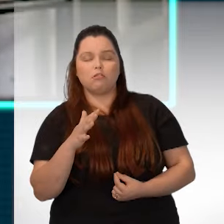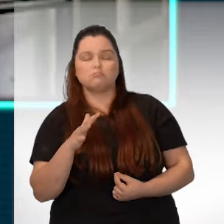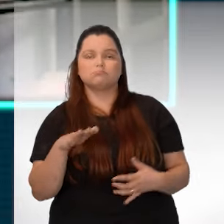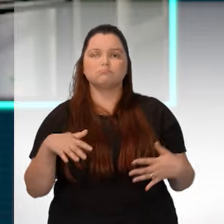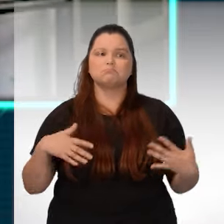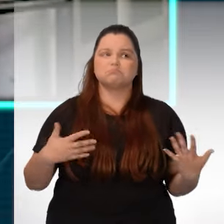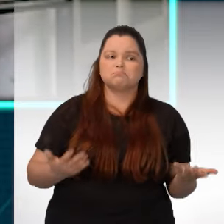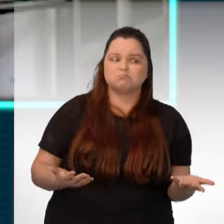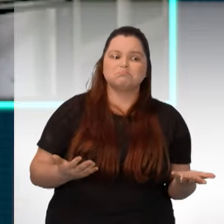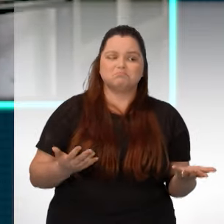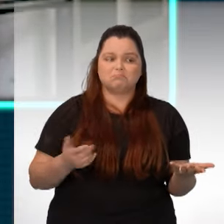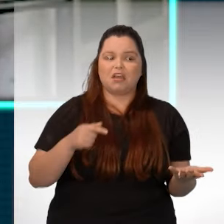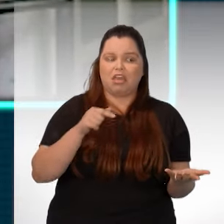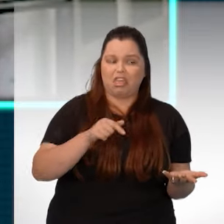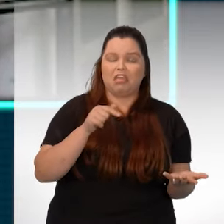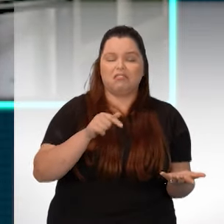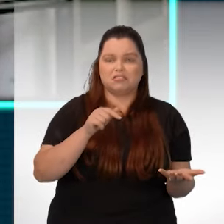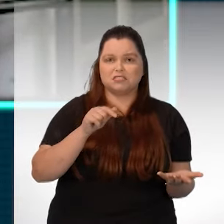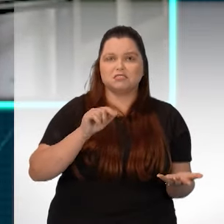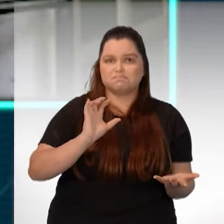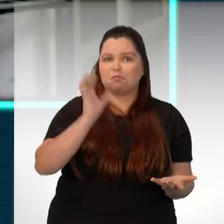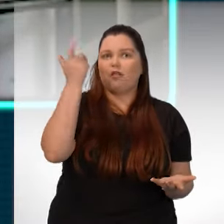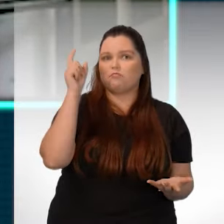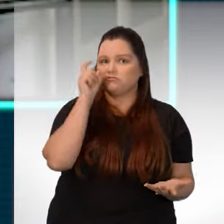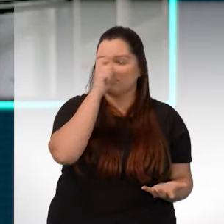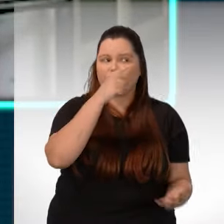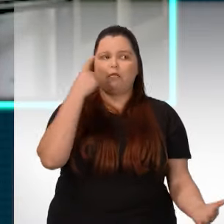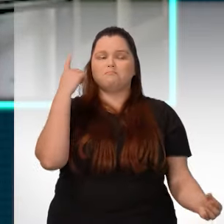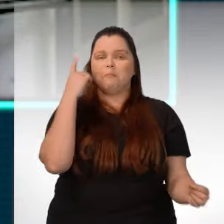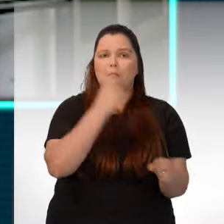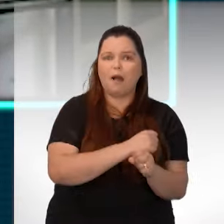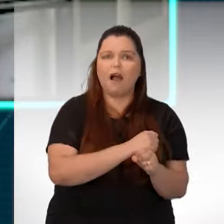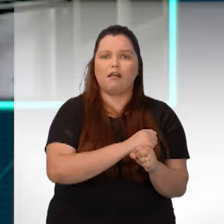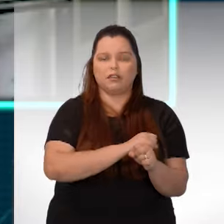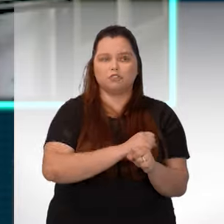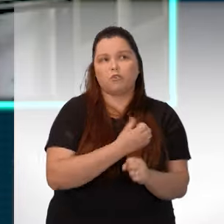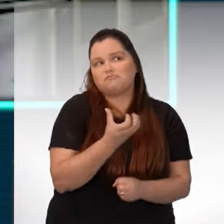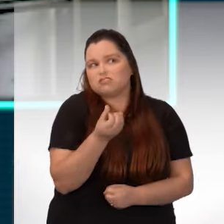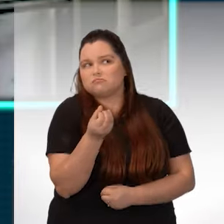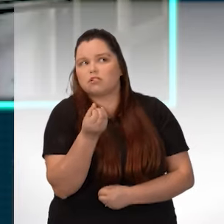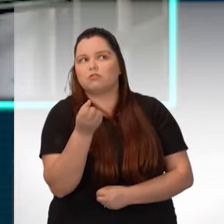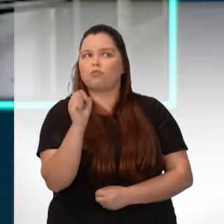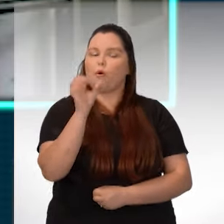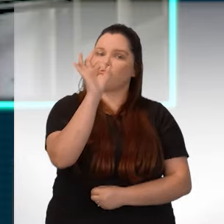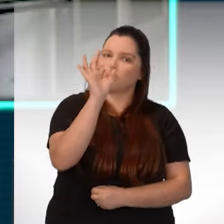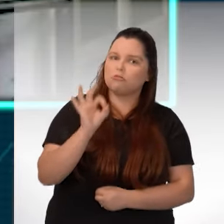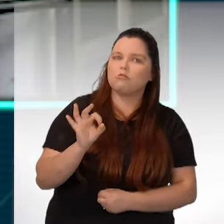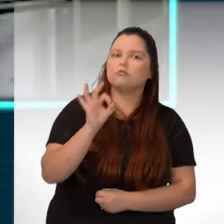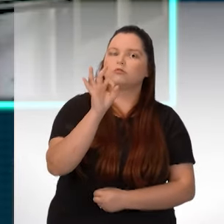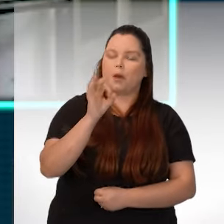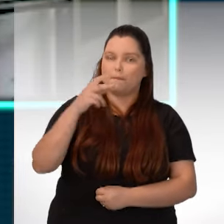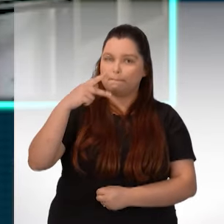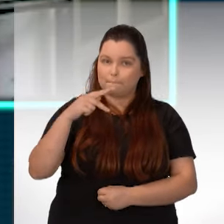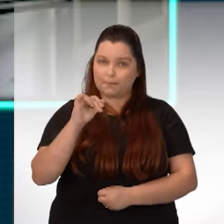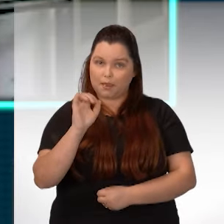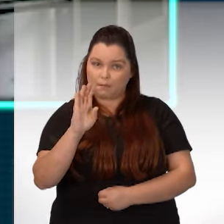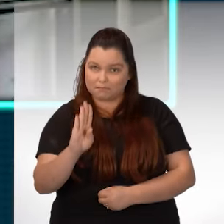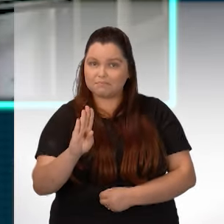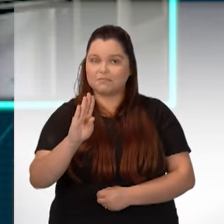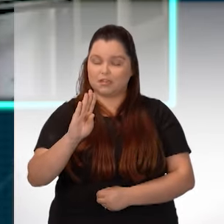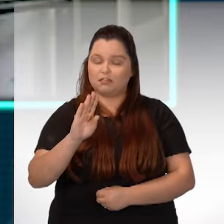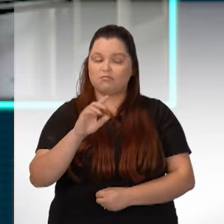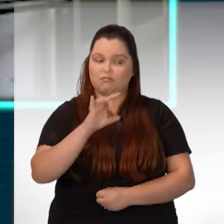que esse desastre, né, teve um impacto em torno de 6 a 8% do PIB per capita,